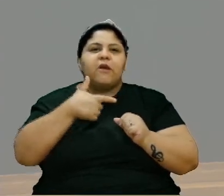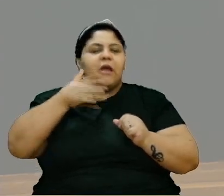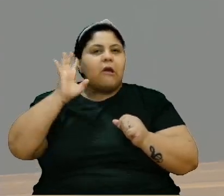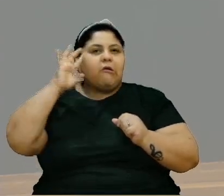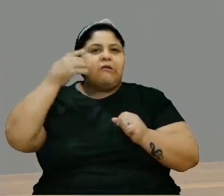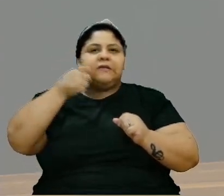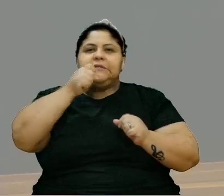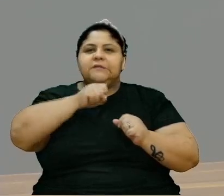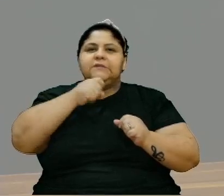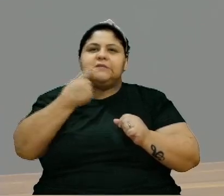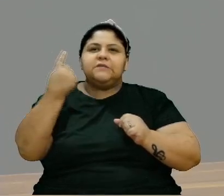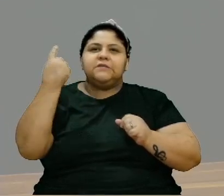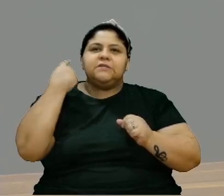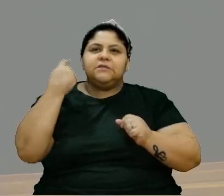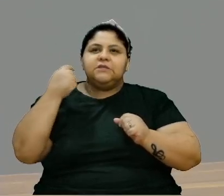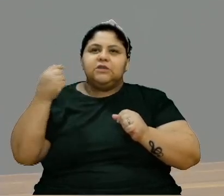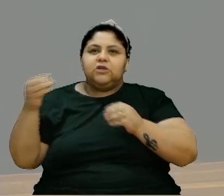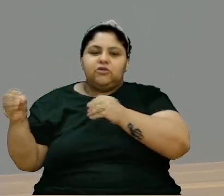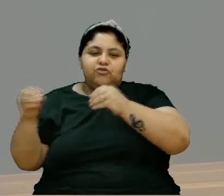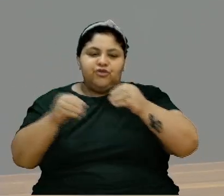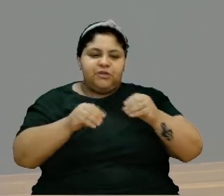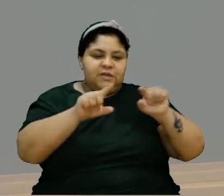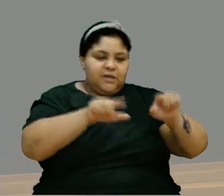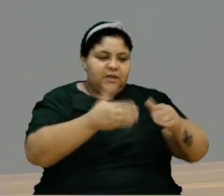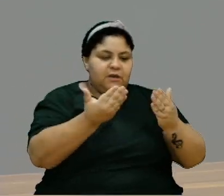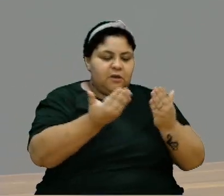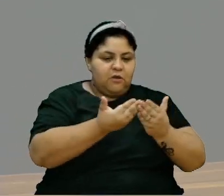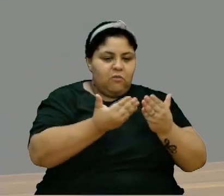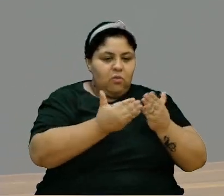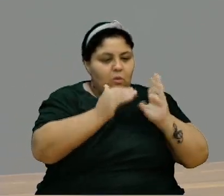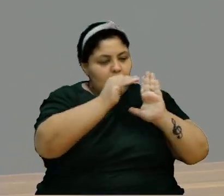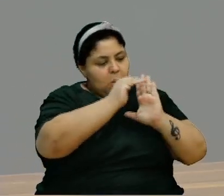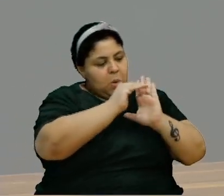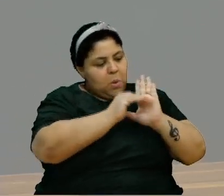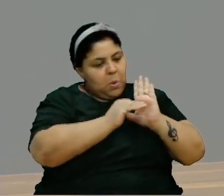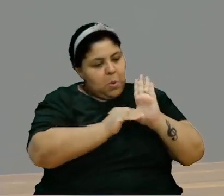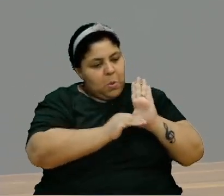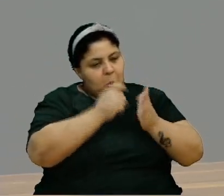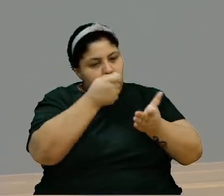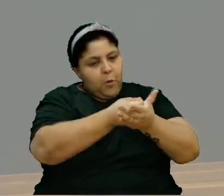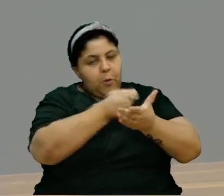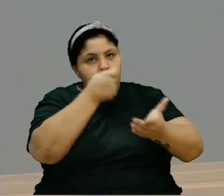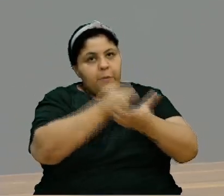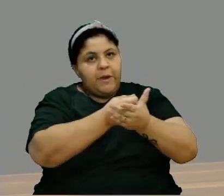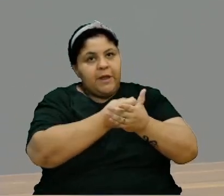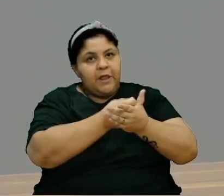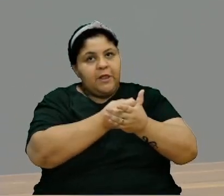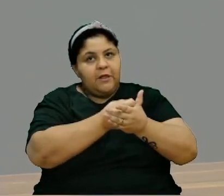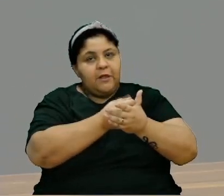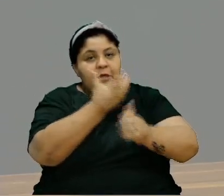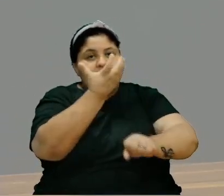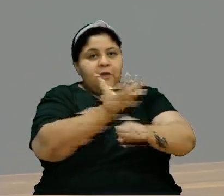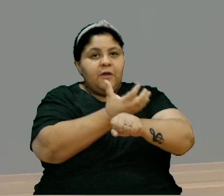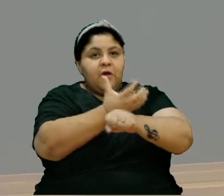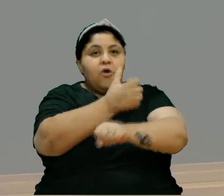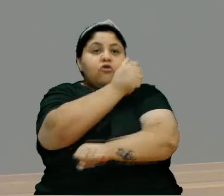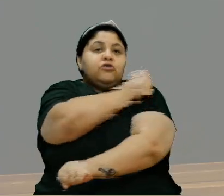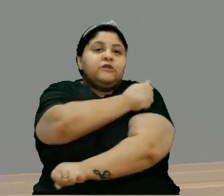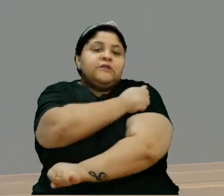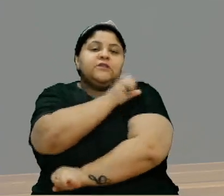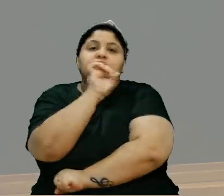aula com a listinha obrigatória dos conteúdos e que os estudantes muitas vezes